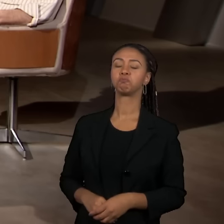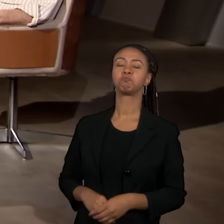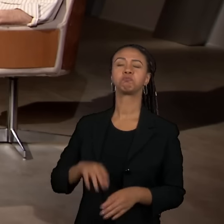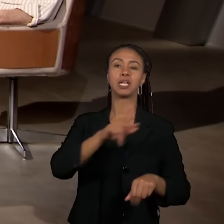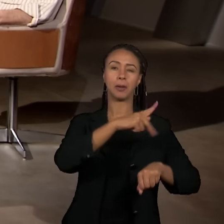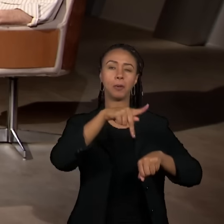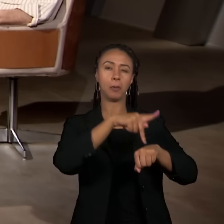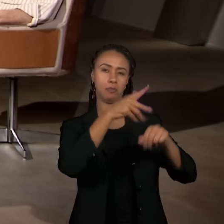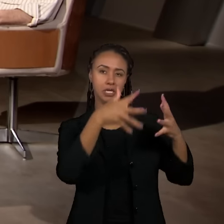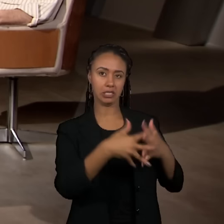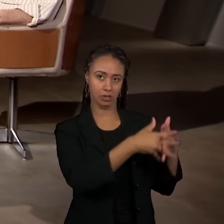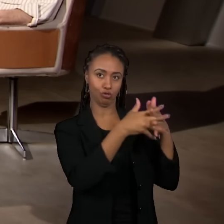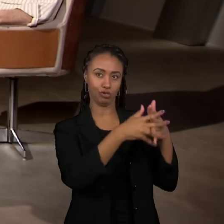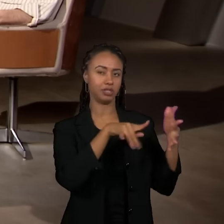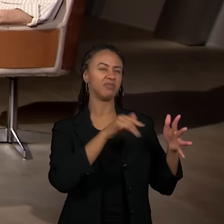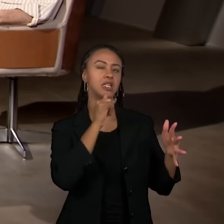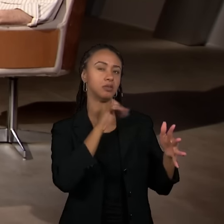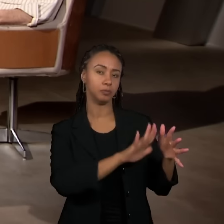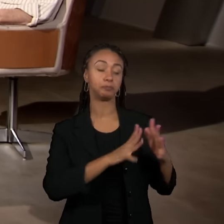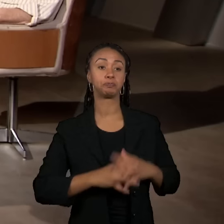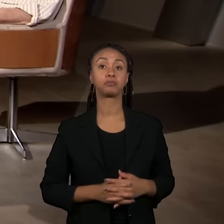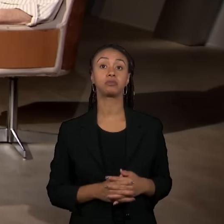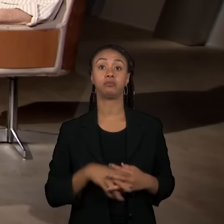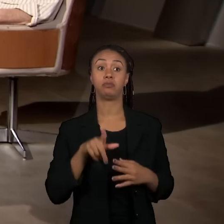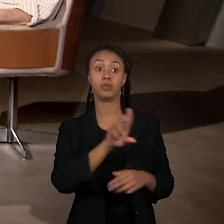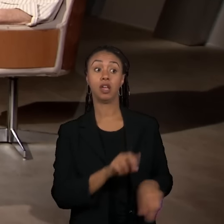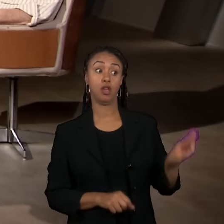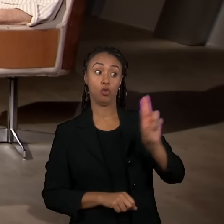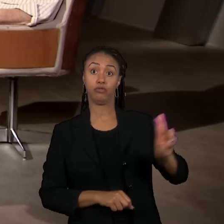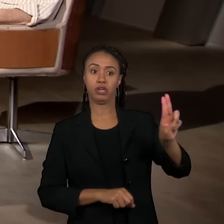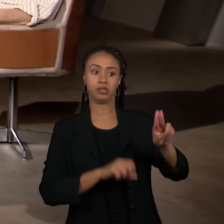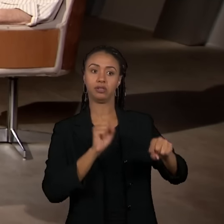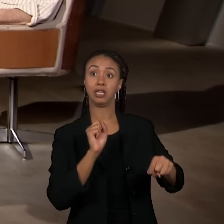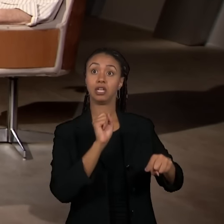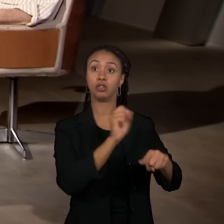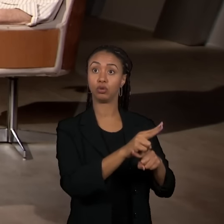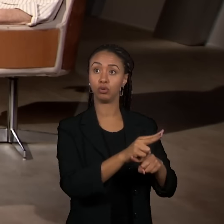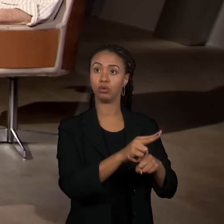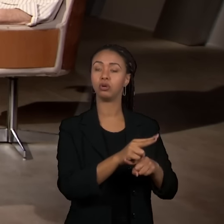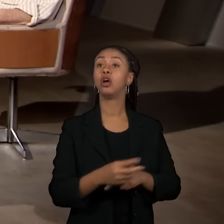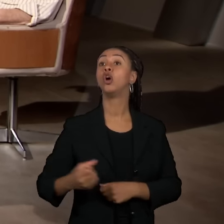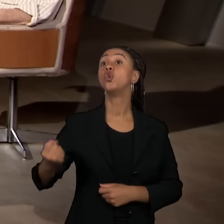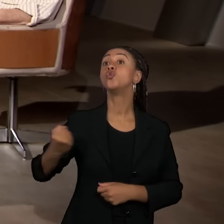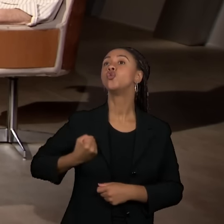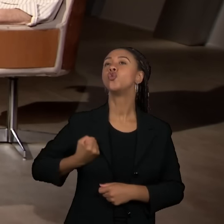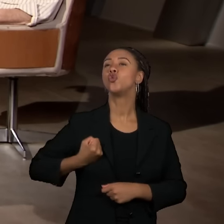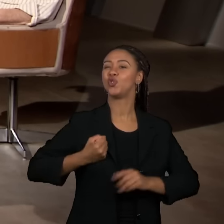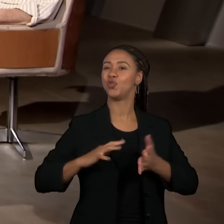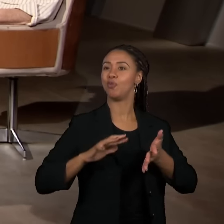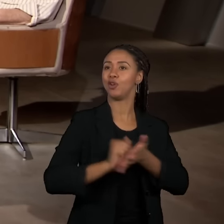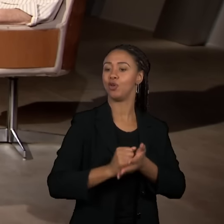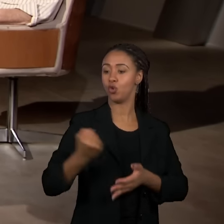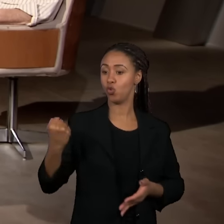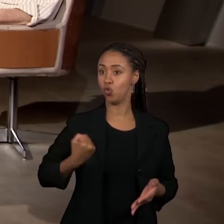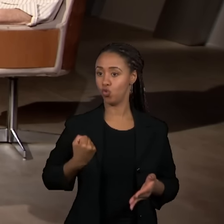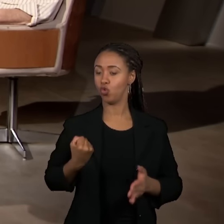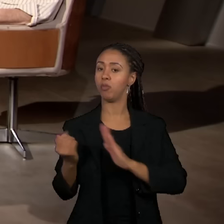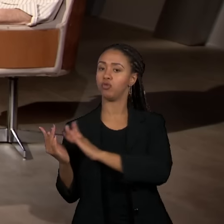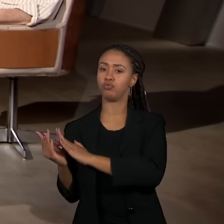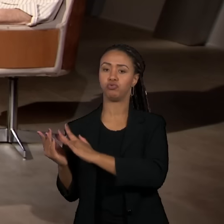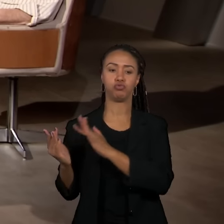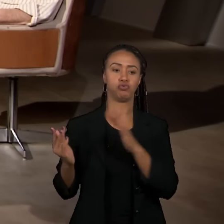exemplo você entra o seu número é o número de saída se você entrou em